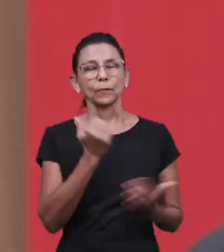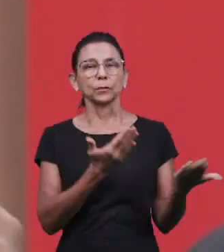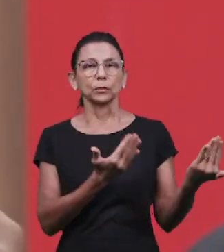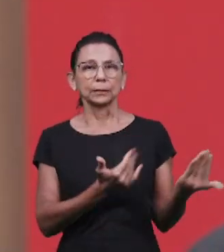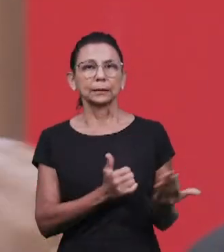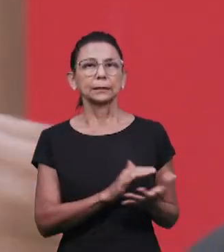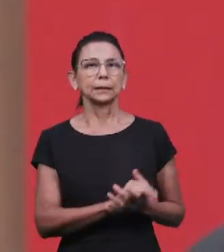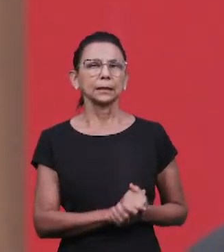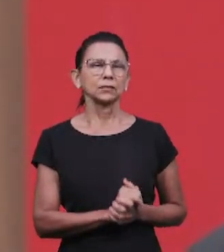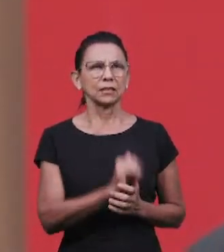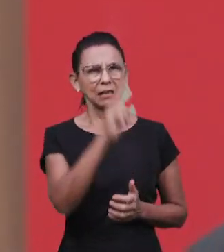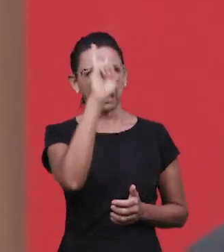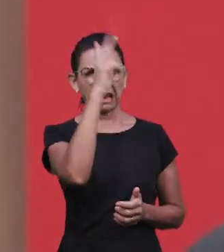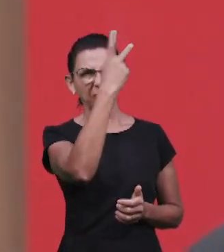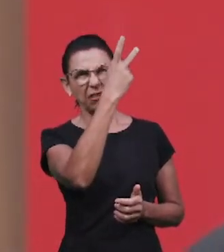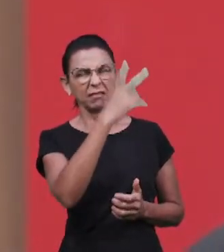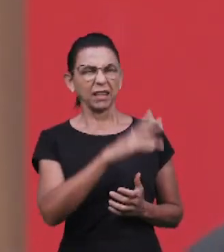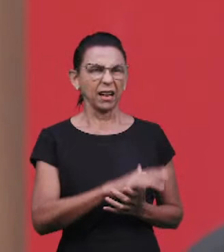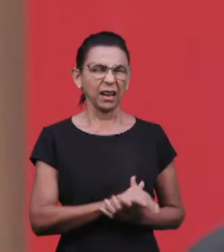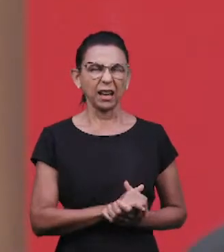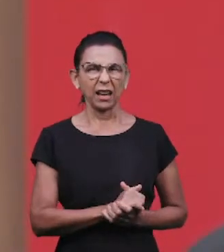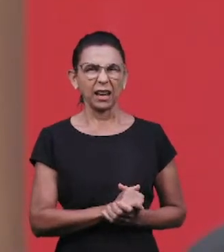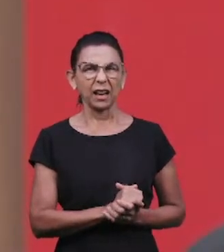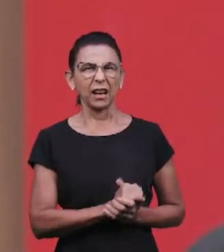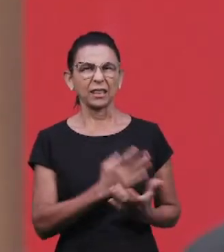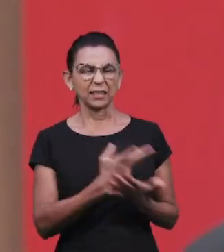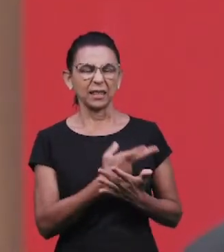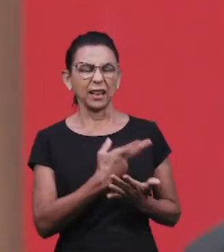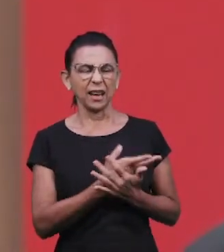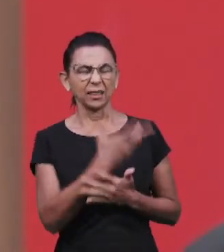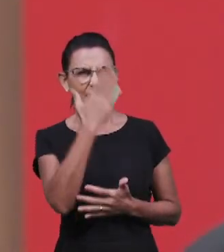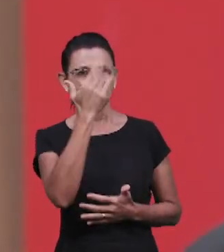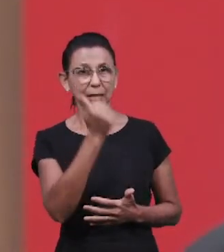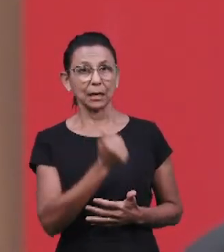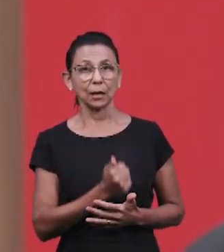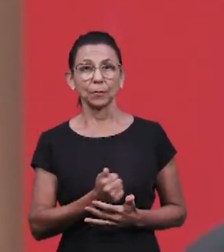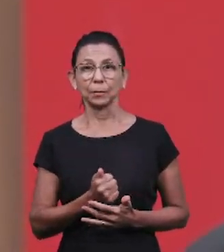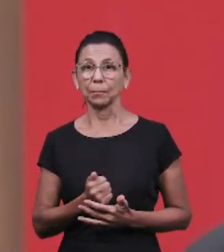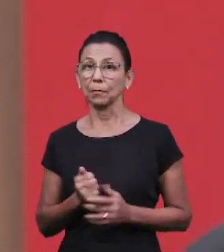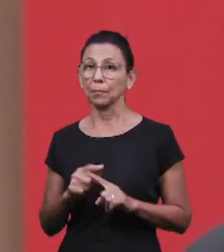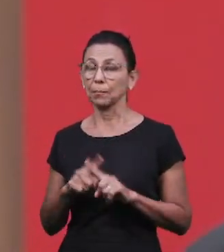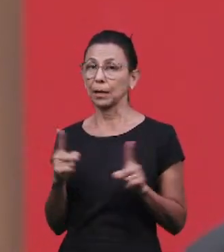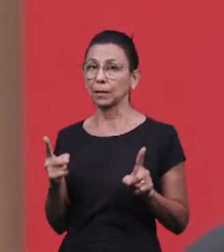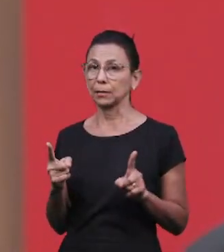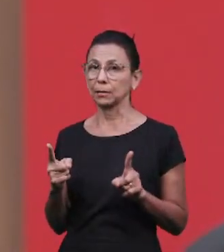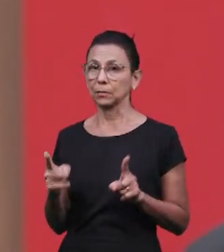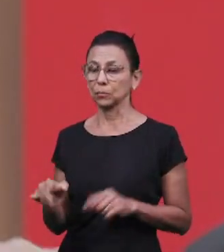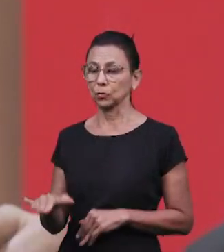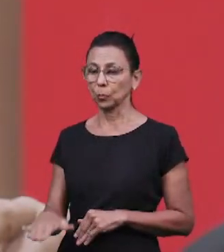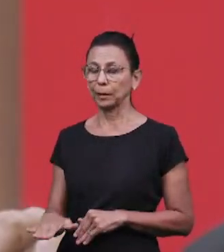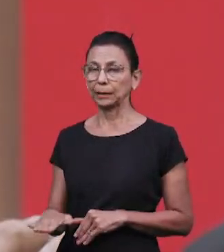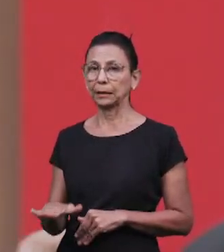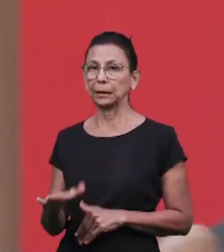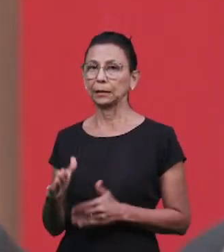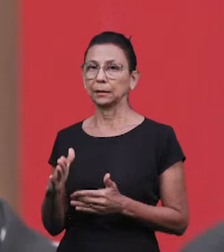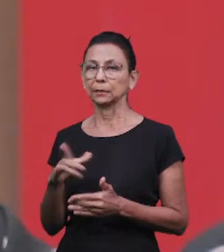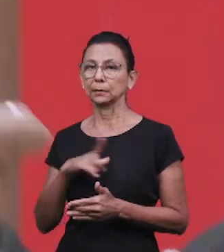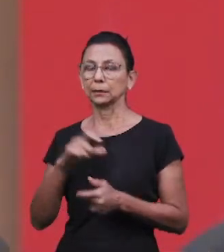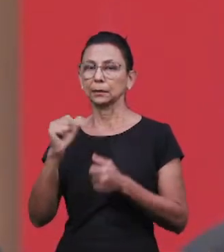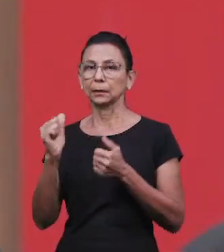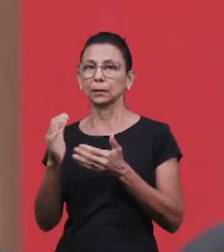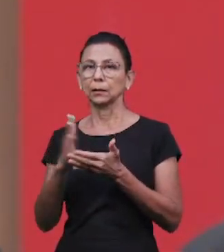pouquinho revoltado, então ele já sabia que estava fazendo errado. Às vezes, uma criança atípica, não. Ela precisa